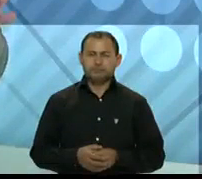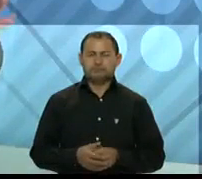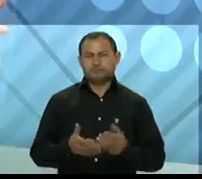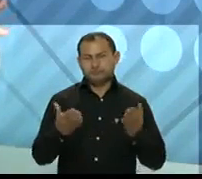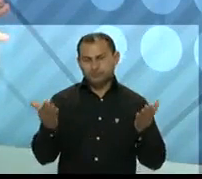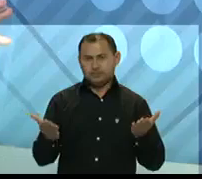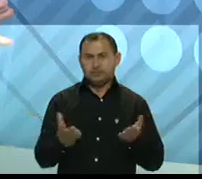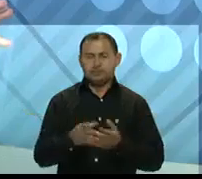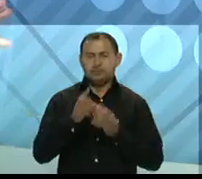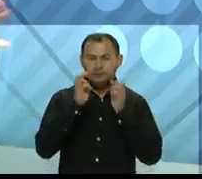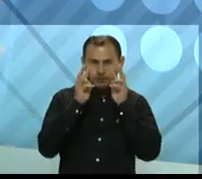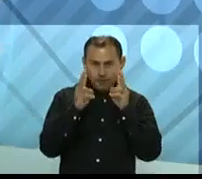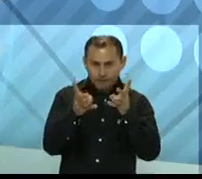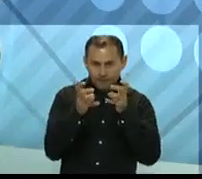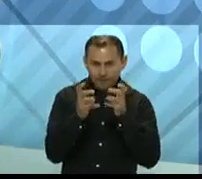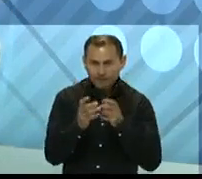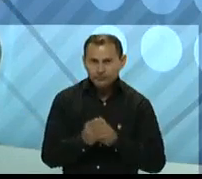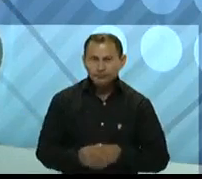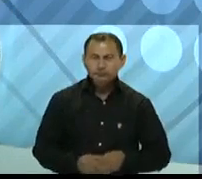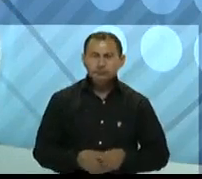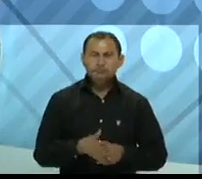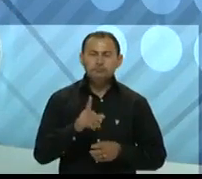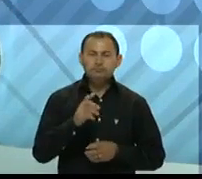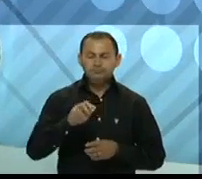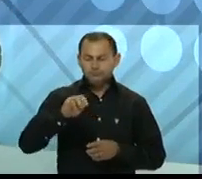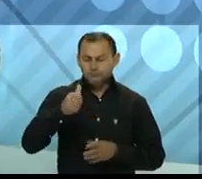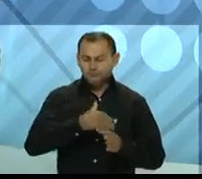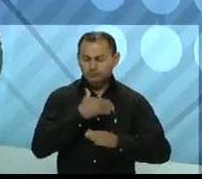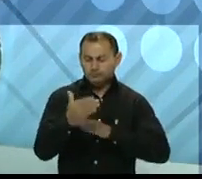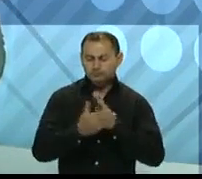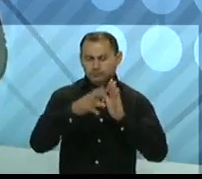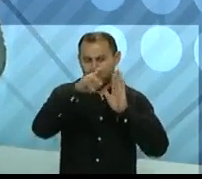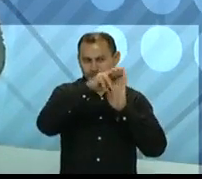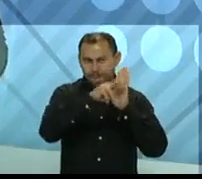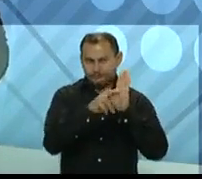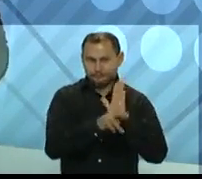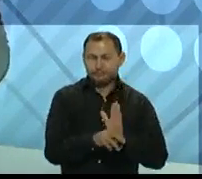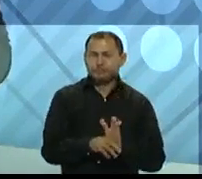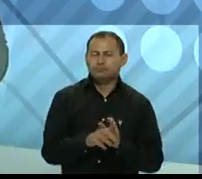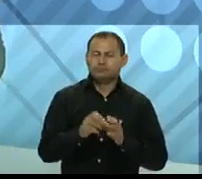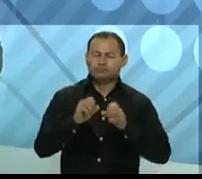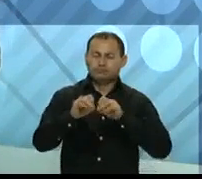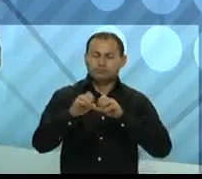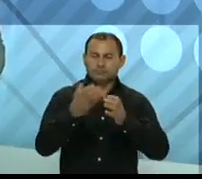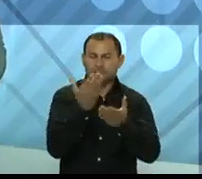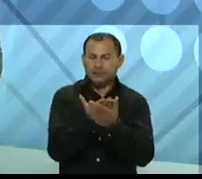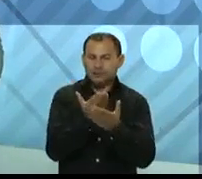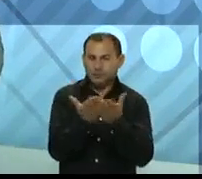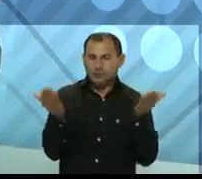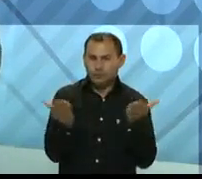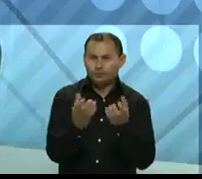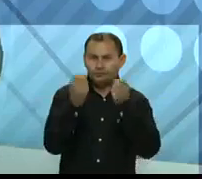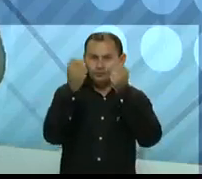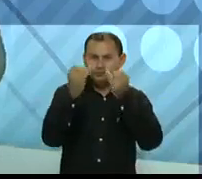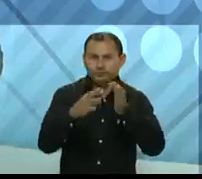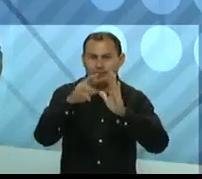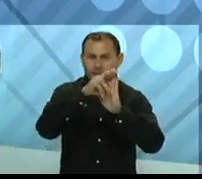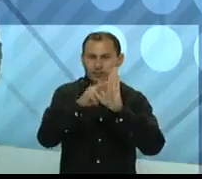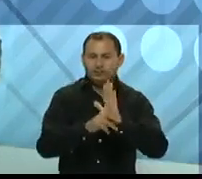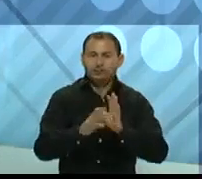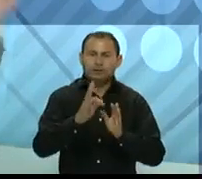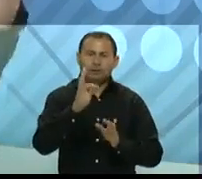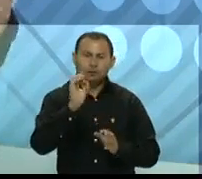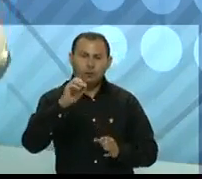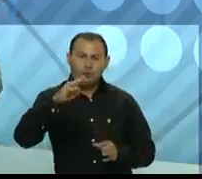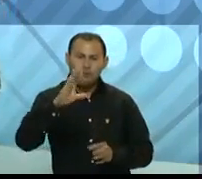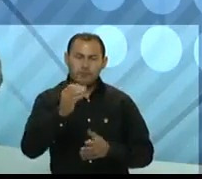Bom, então, como você pode perceber, em quase todas as regrinhas que a gente está trabalhando na aula de hoje, a gente trabalhou com a regra do tombo, que a